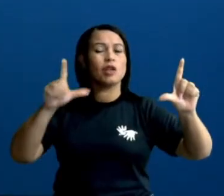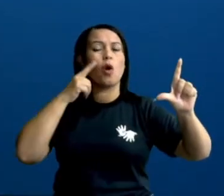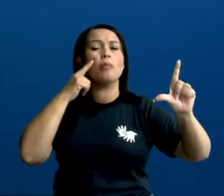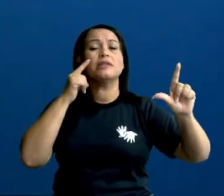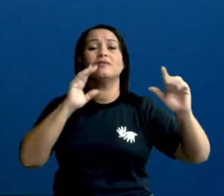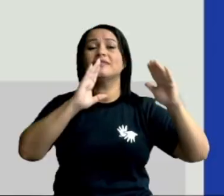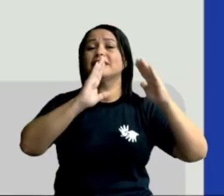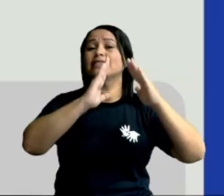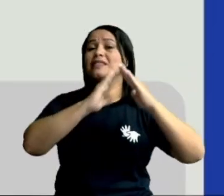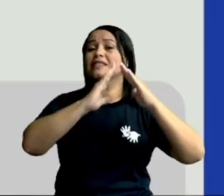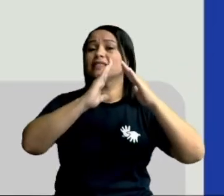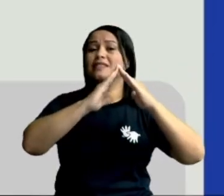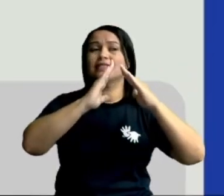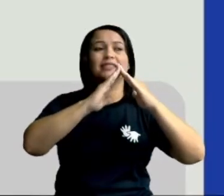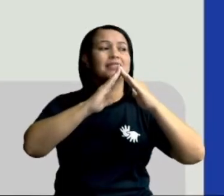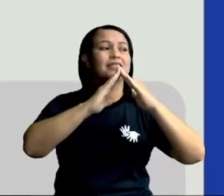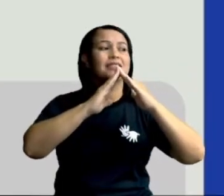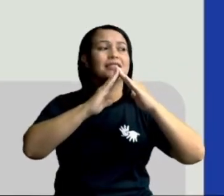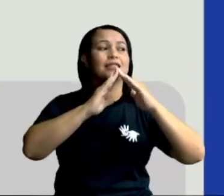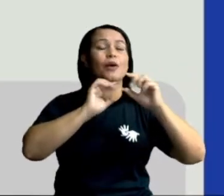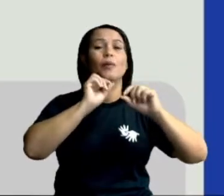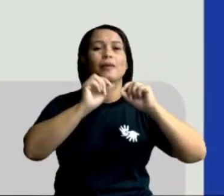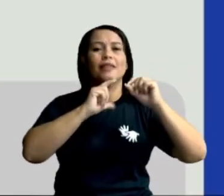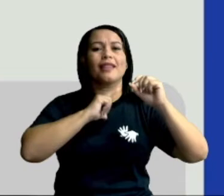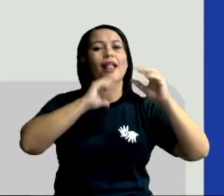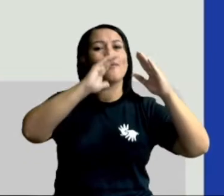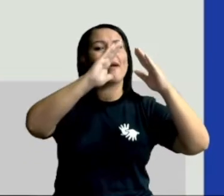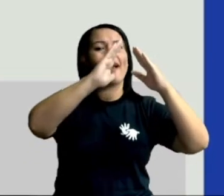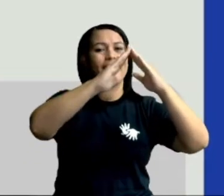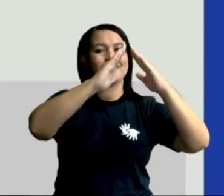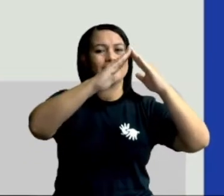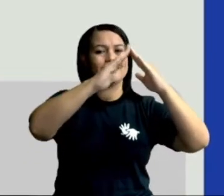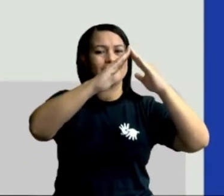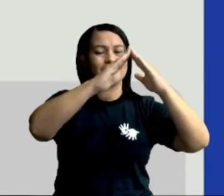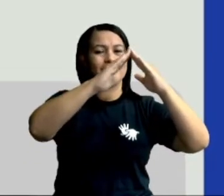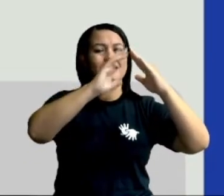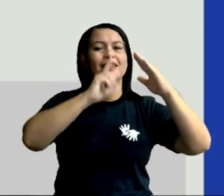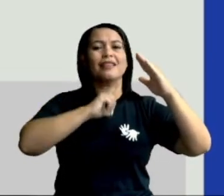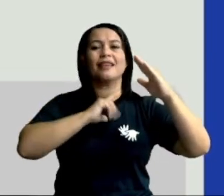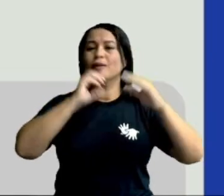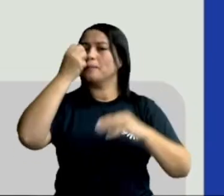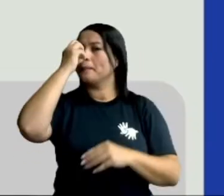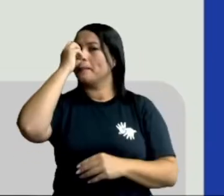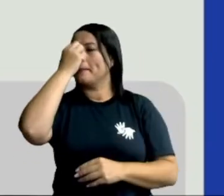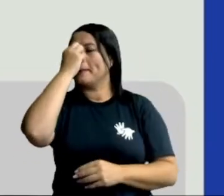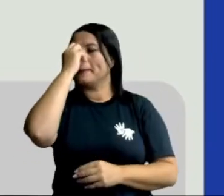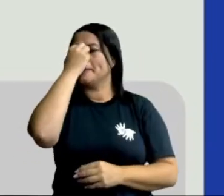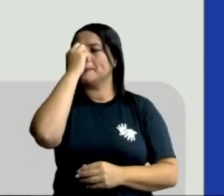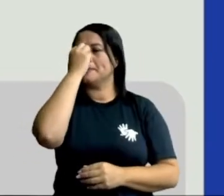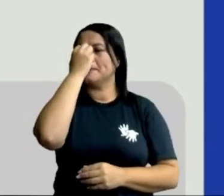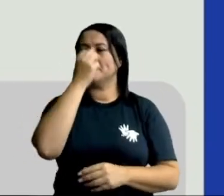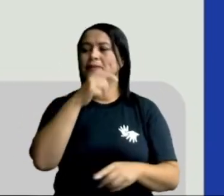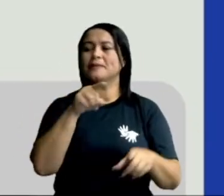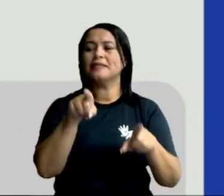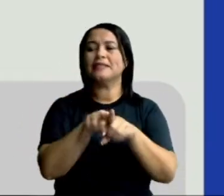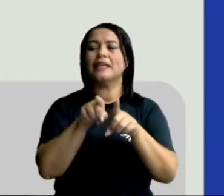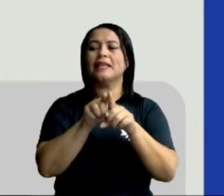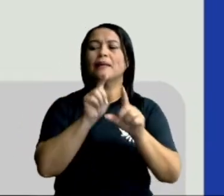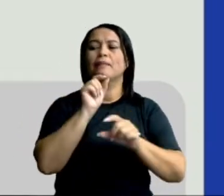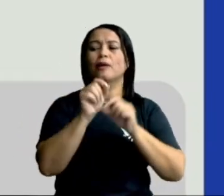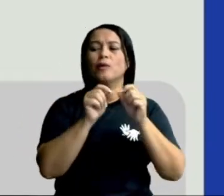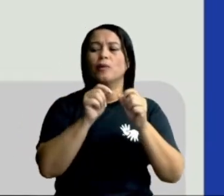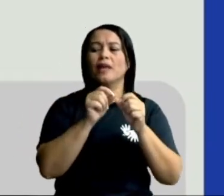Nessa casinha, tem uma casinha, tem um palhacinho e tem